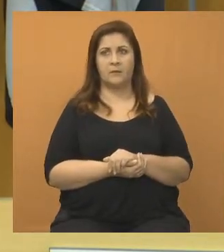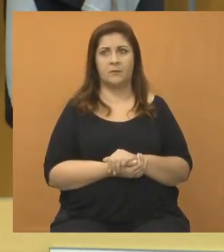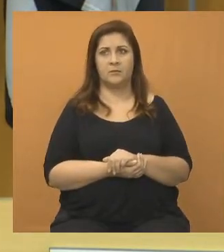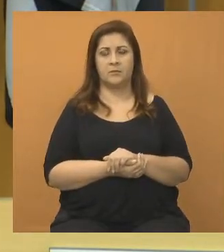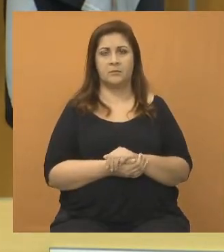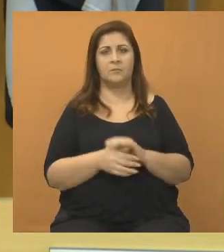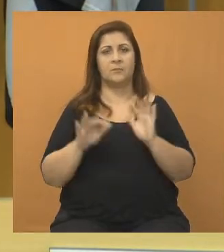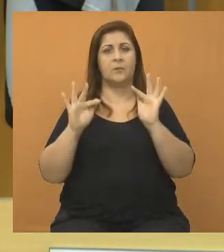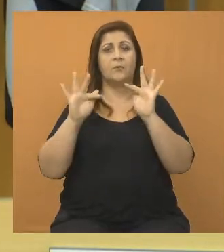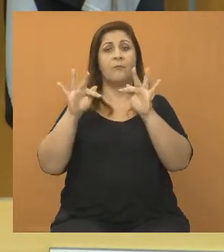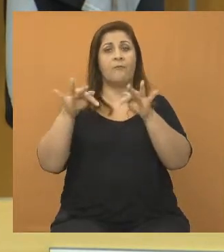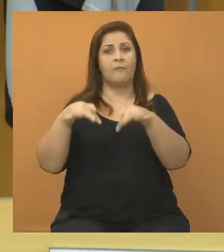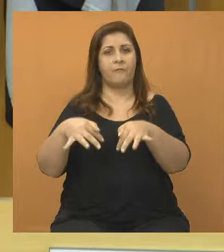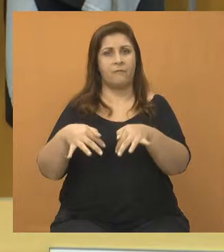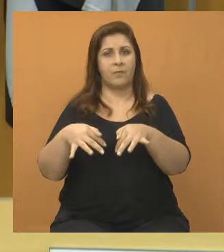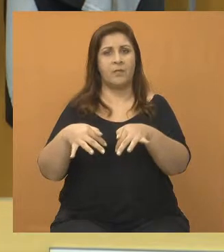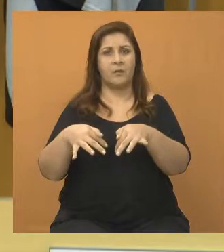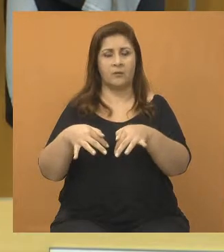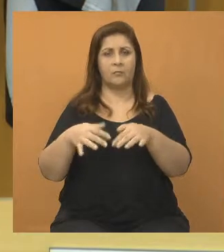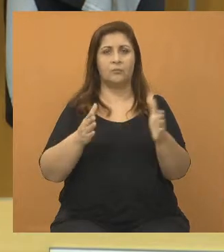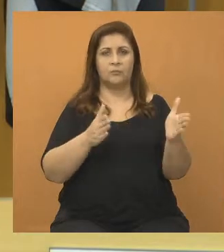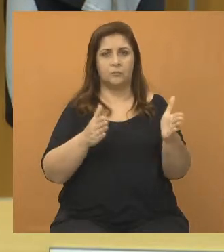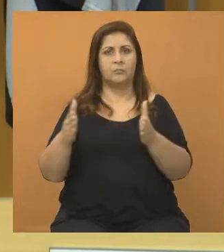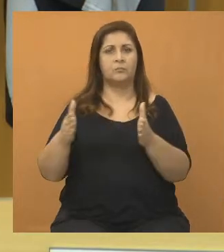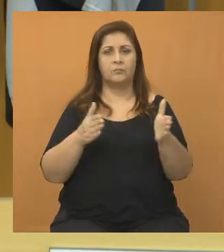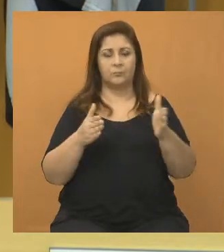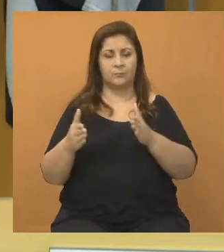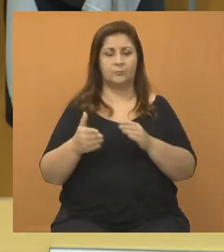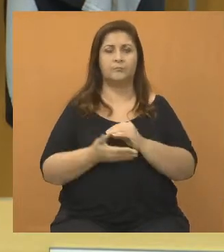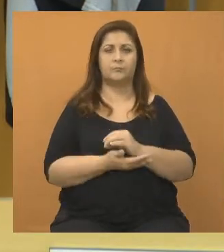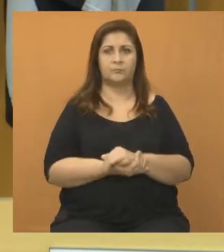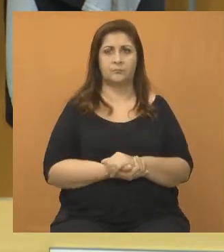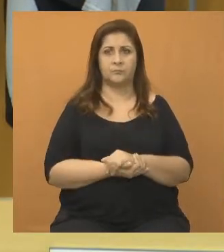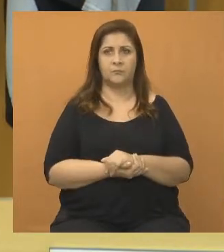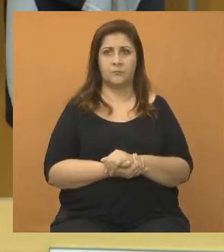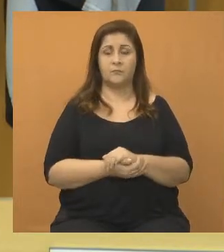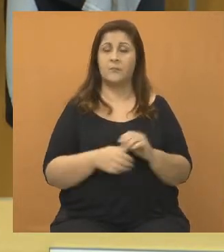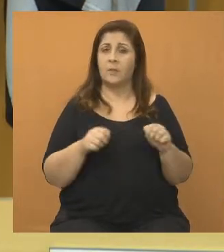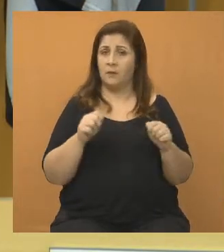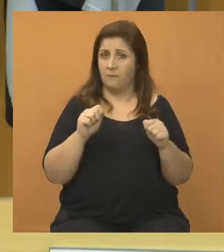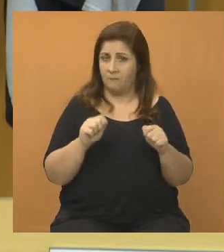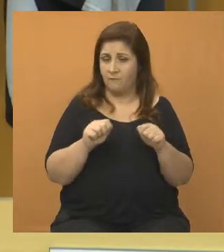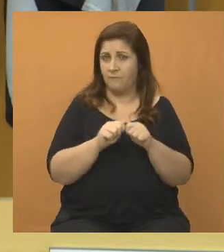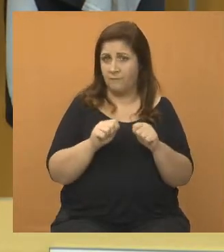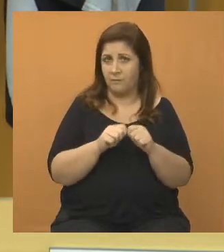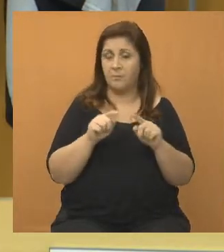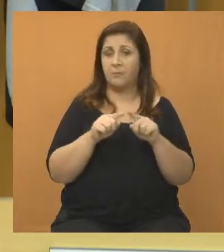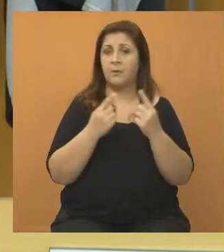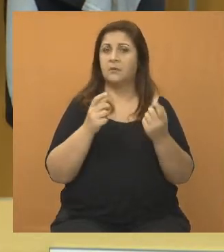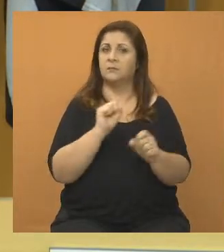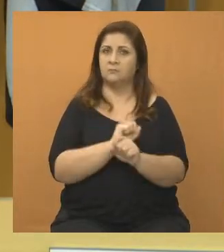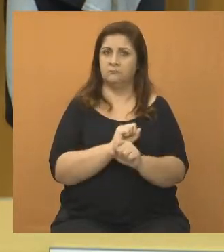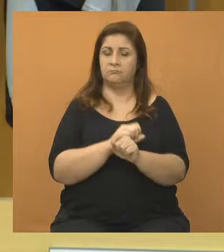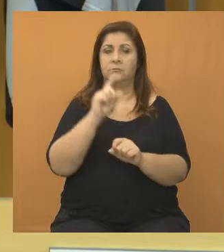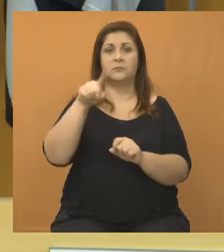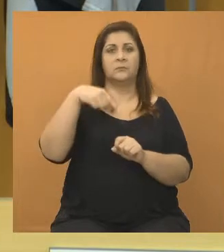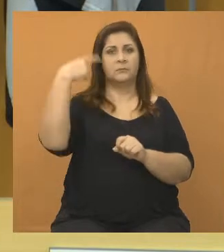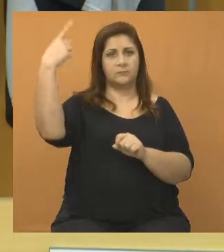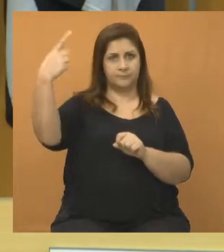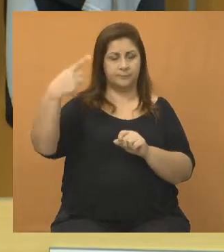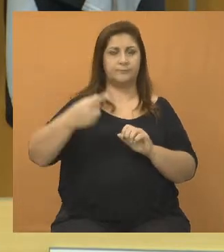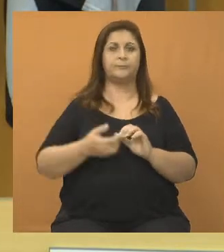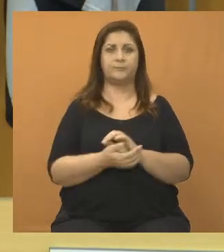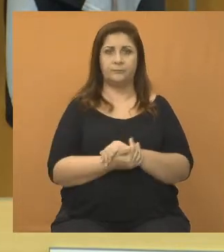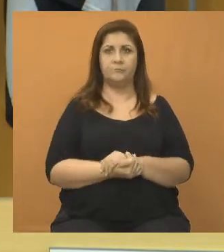mais para o final do cronograma do governo de regularização. Isso não quer dizer que não será contemplado, mas que está um pouco